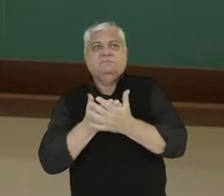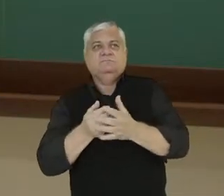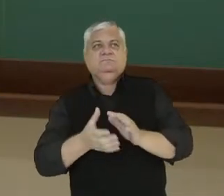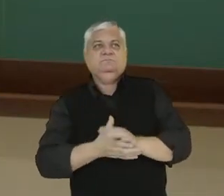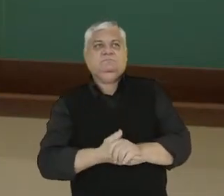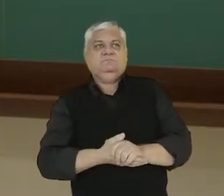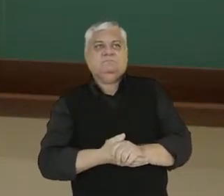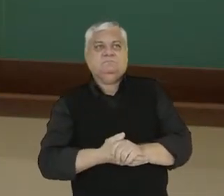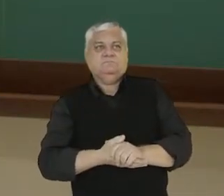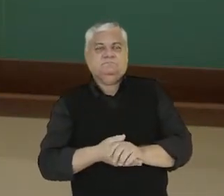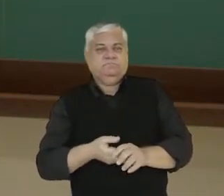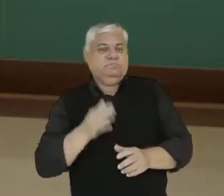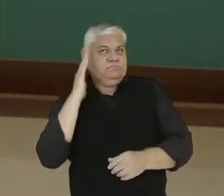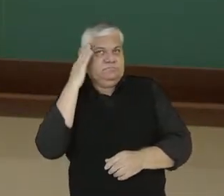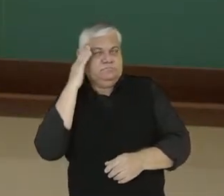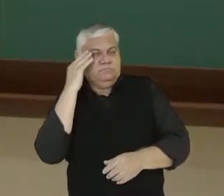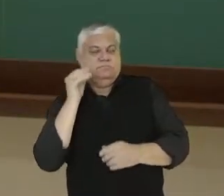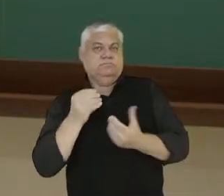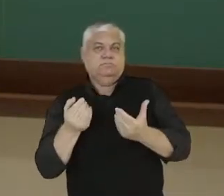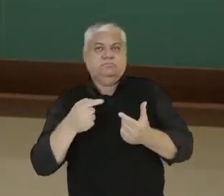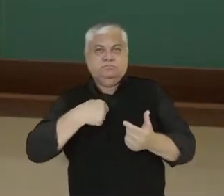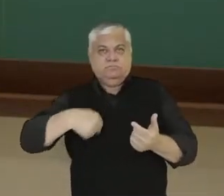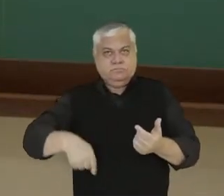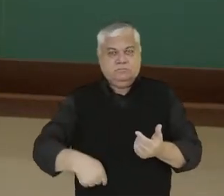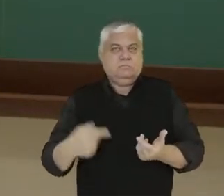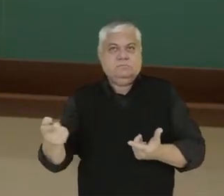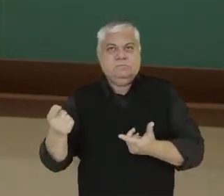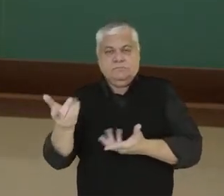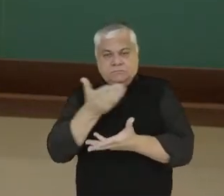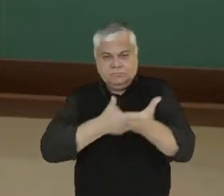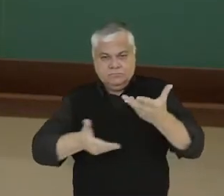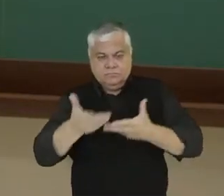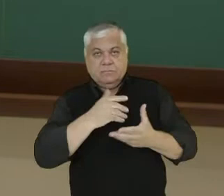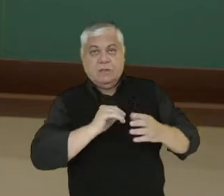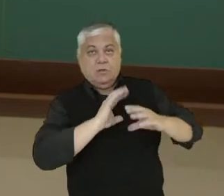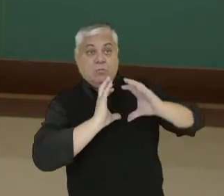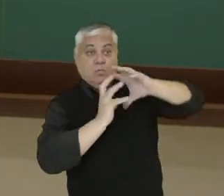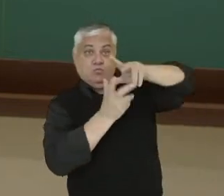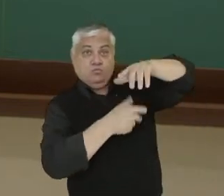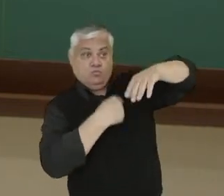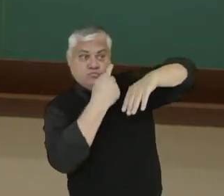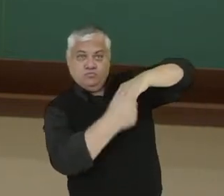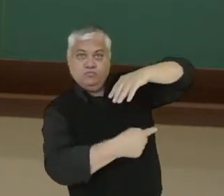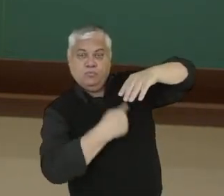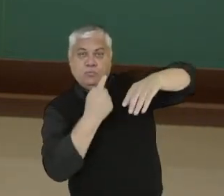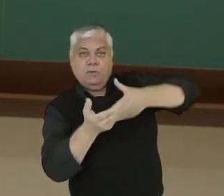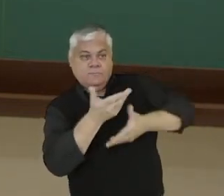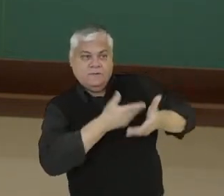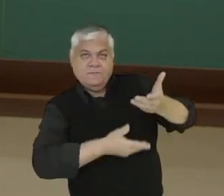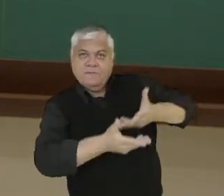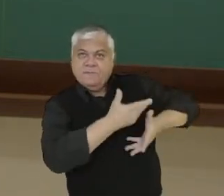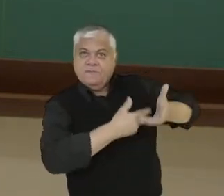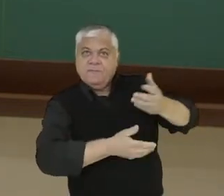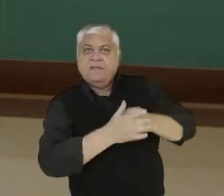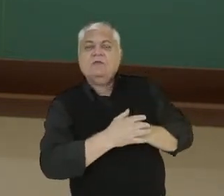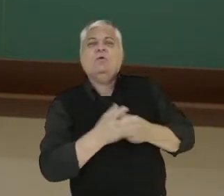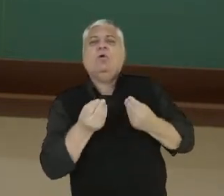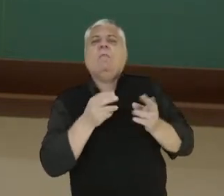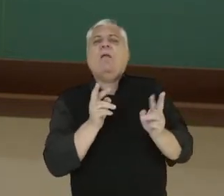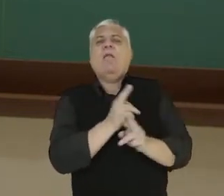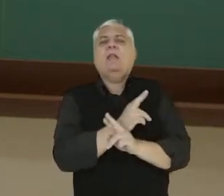aula. Entender como a China se relaciona internacionalmente com outros países. Então, quais são as